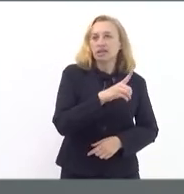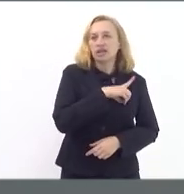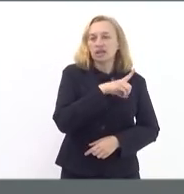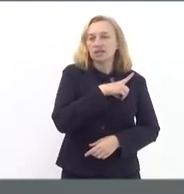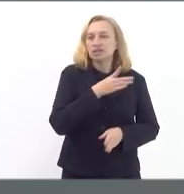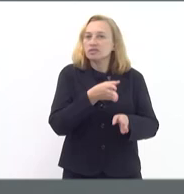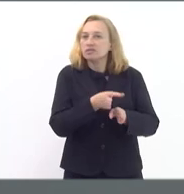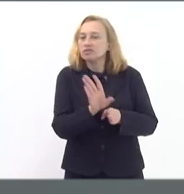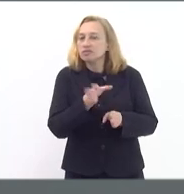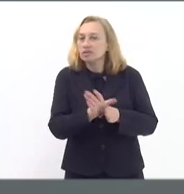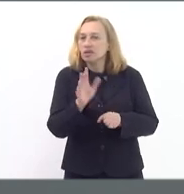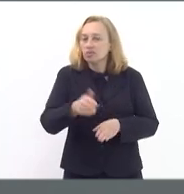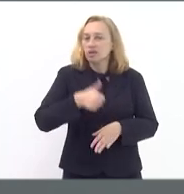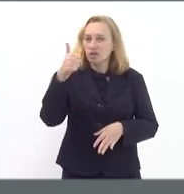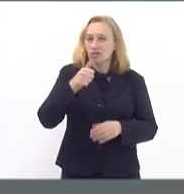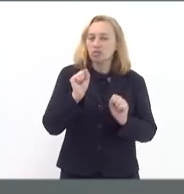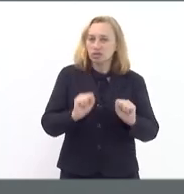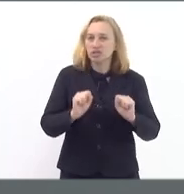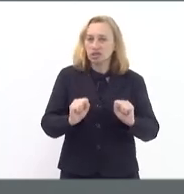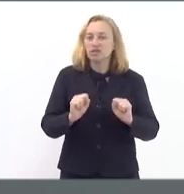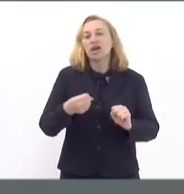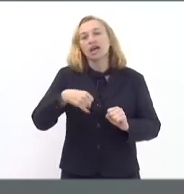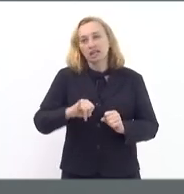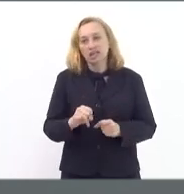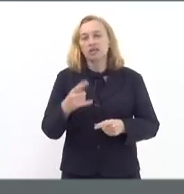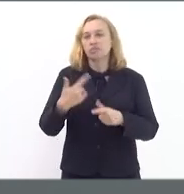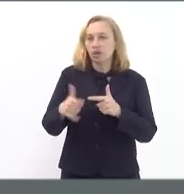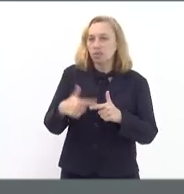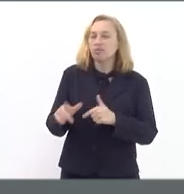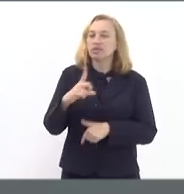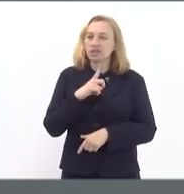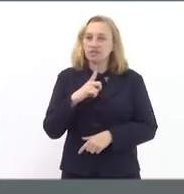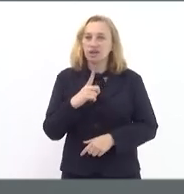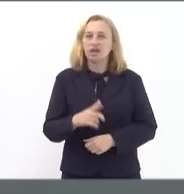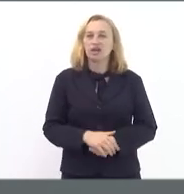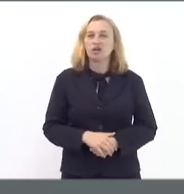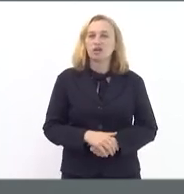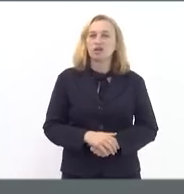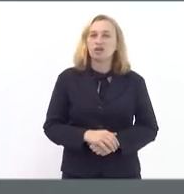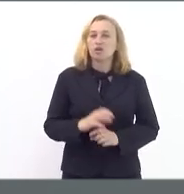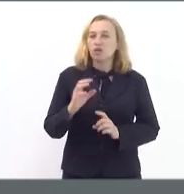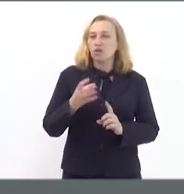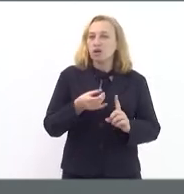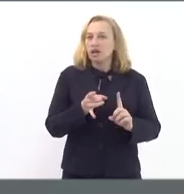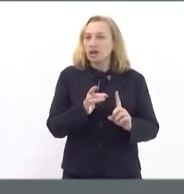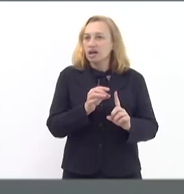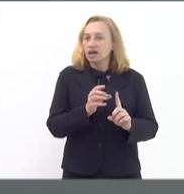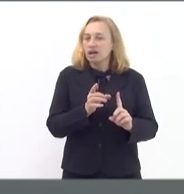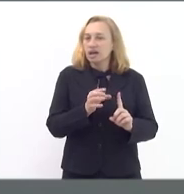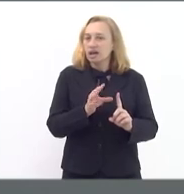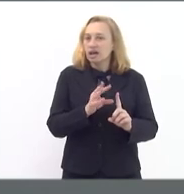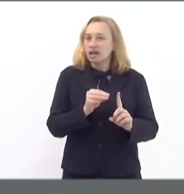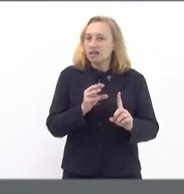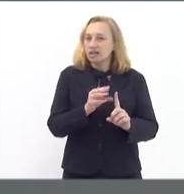ter vai auxiliar da melhor forma possível se tiver algum problema constante menino sou um papo a sede eu não tenho no vagão normal